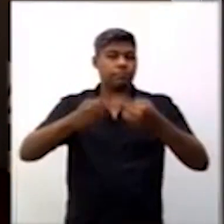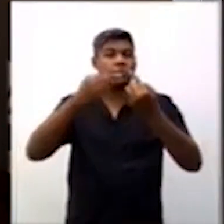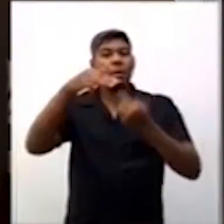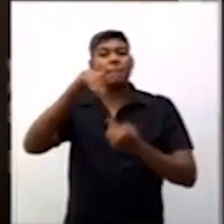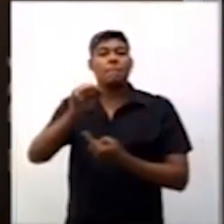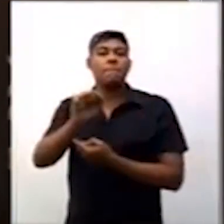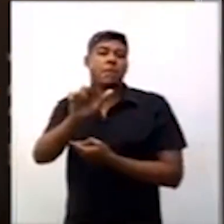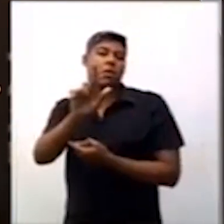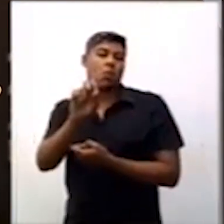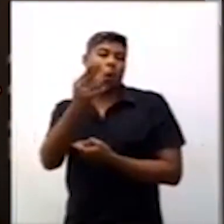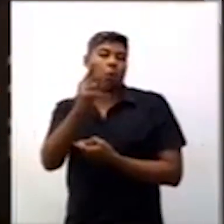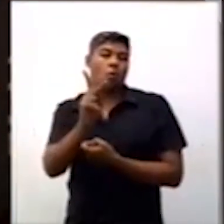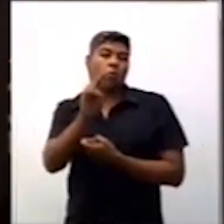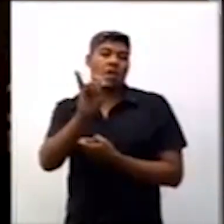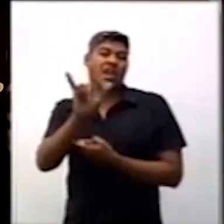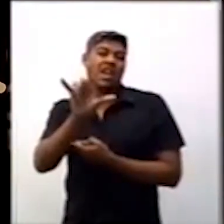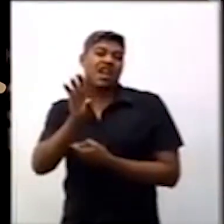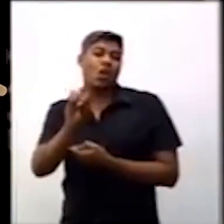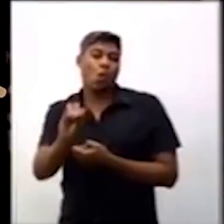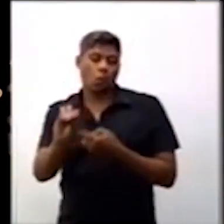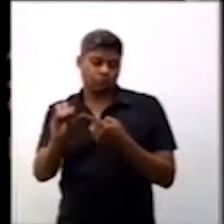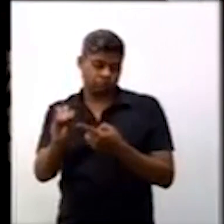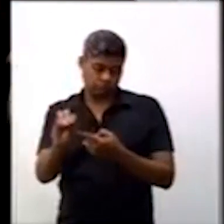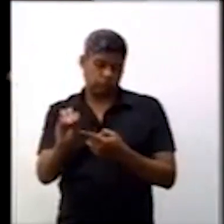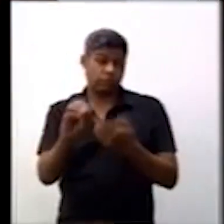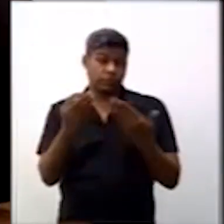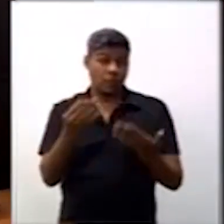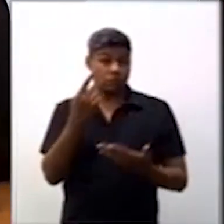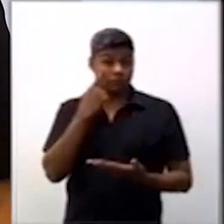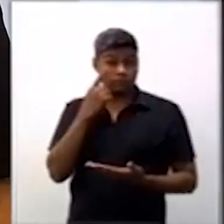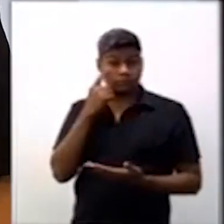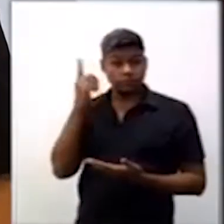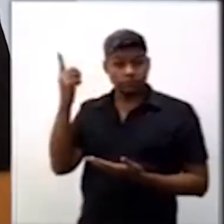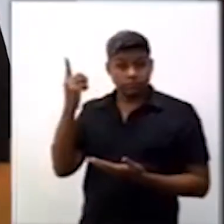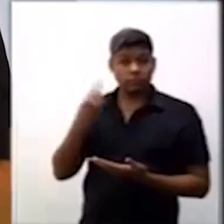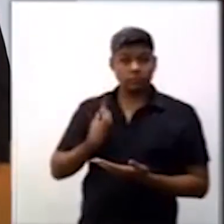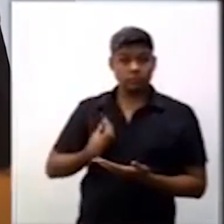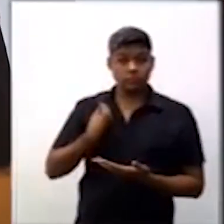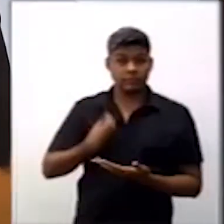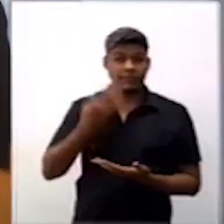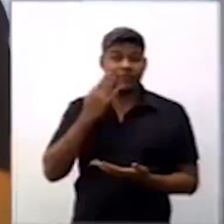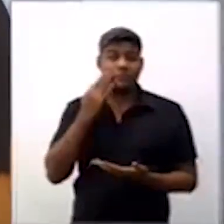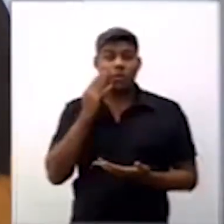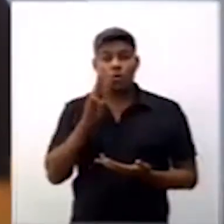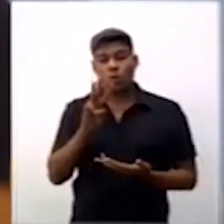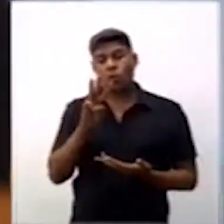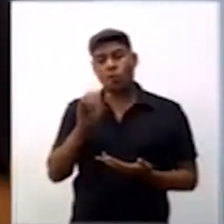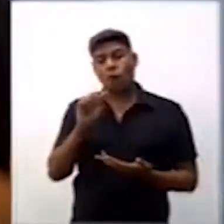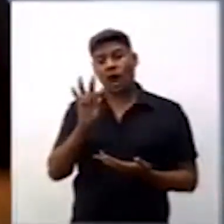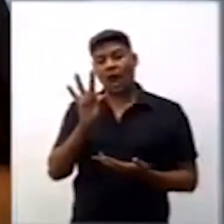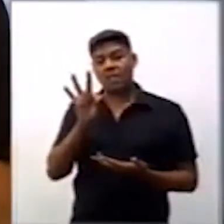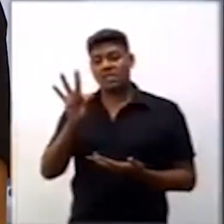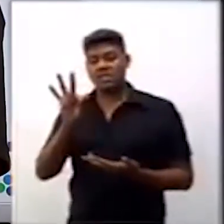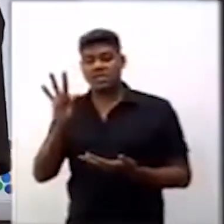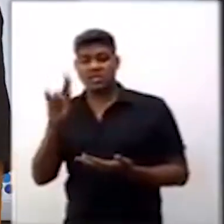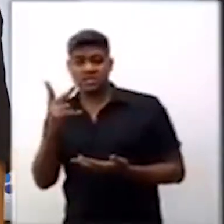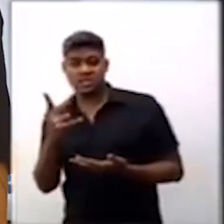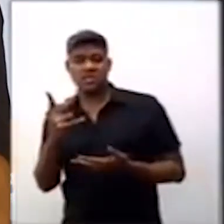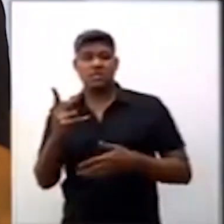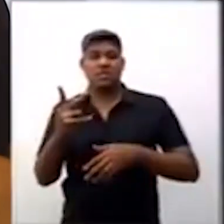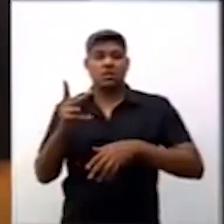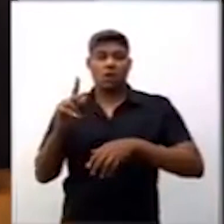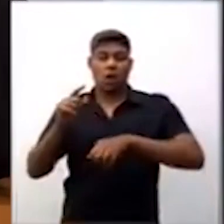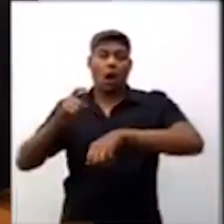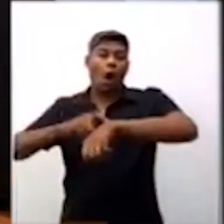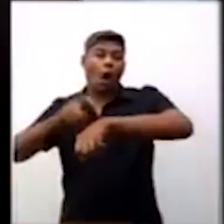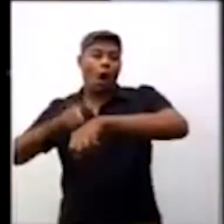quilo, tá? Agora, repara então que unidade mesmo é o watt-hora. O K representa quilo,